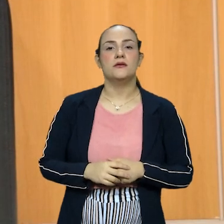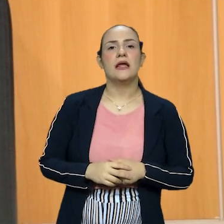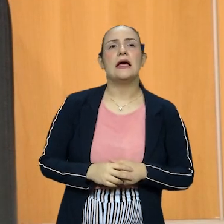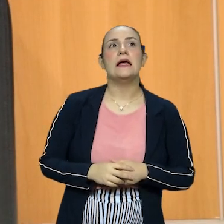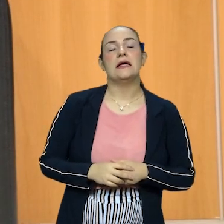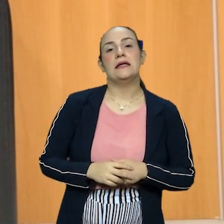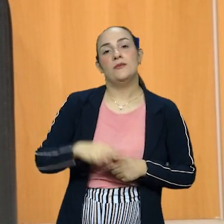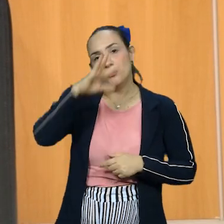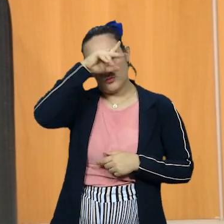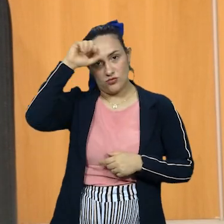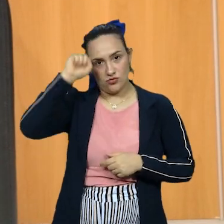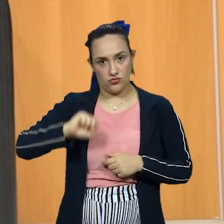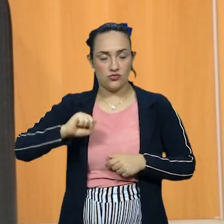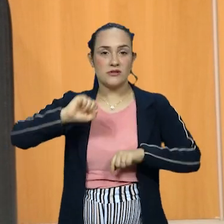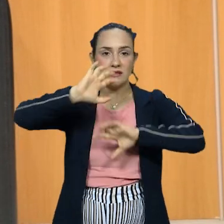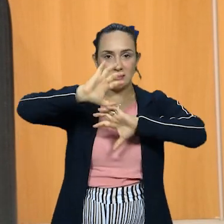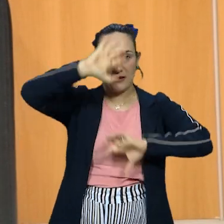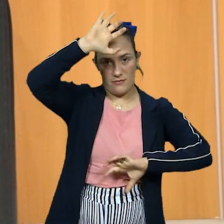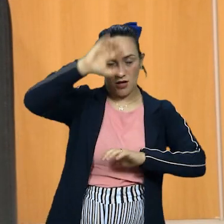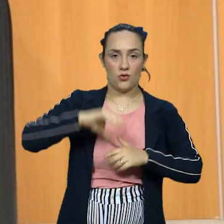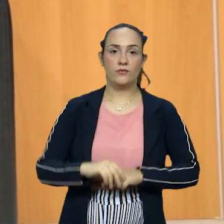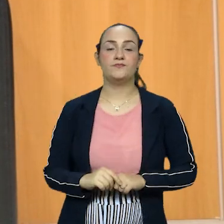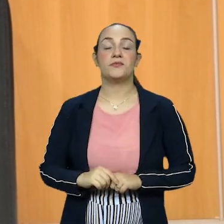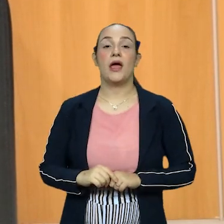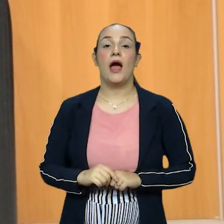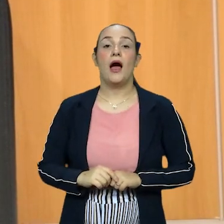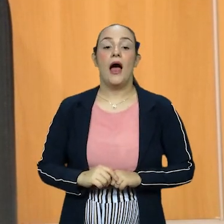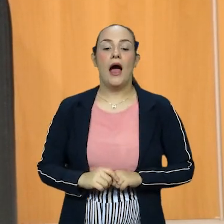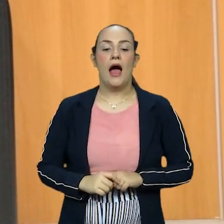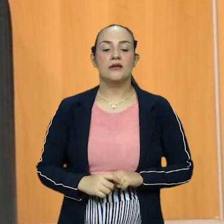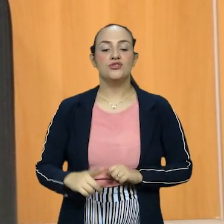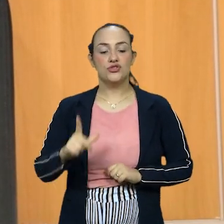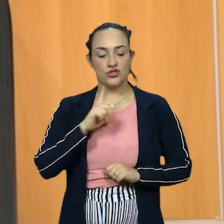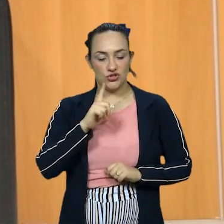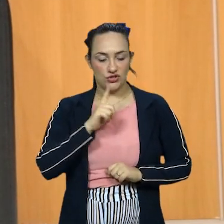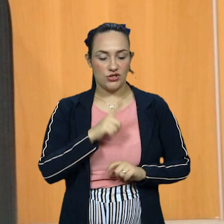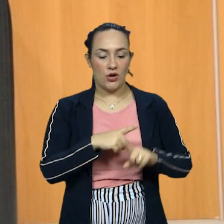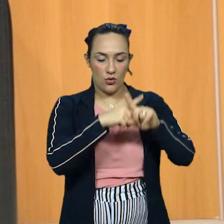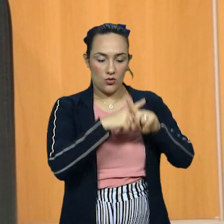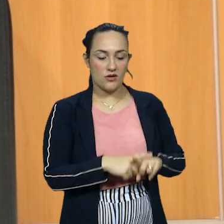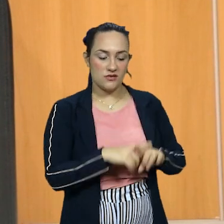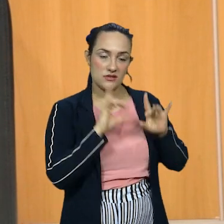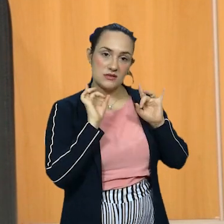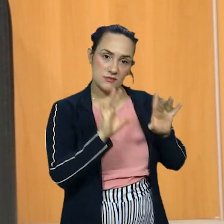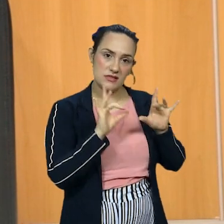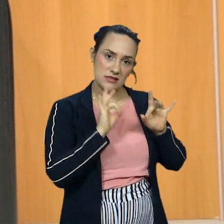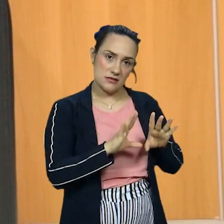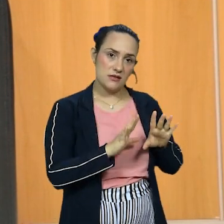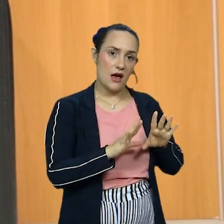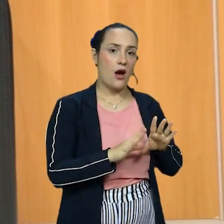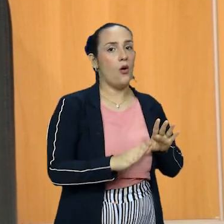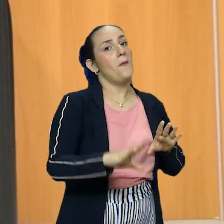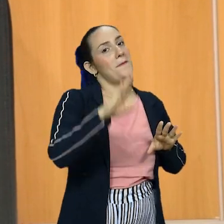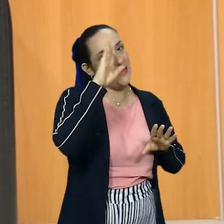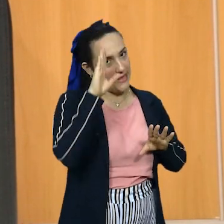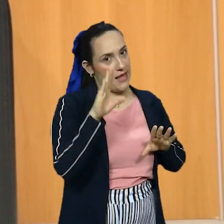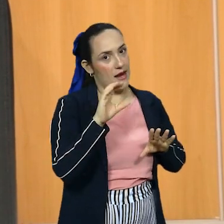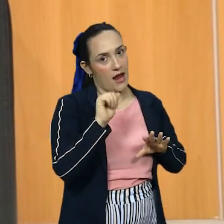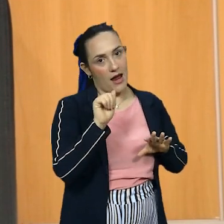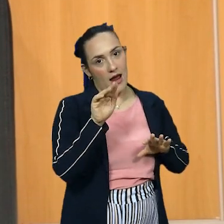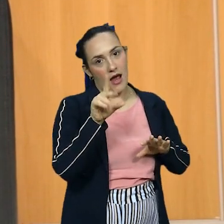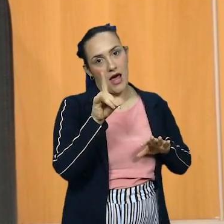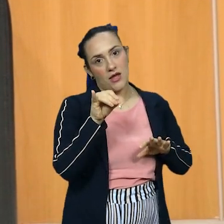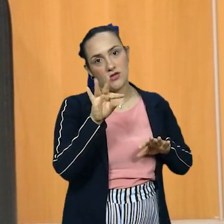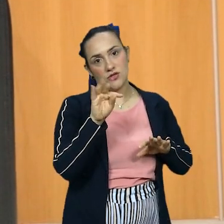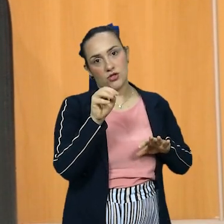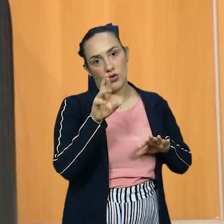Quando nós tivemos a divisão, ainda era um concurso específico para juiz de direito auditor militar.